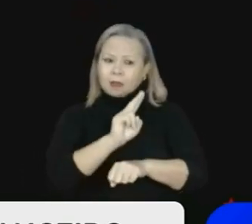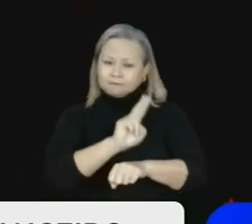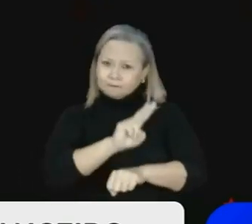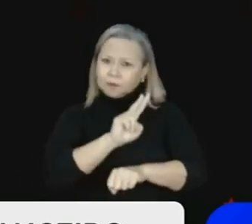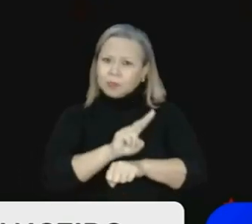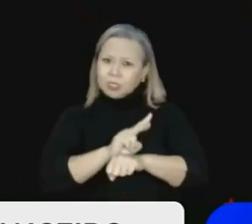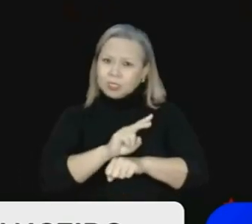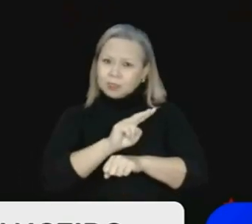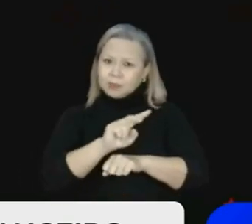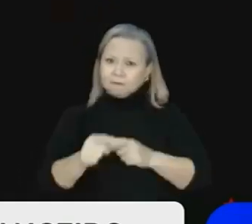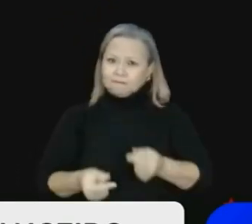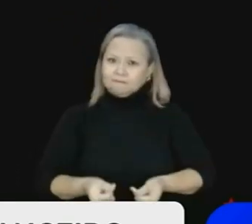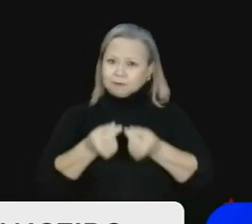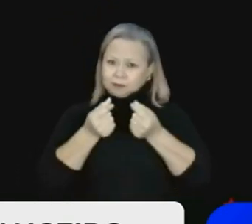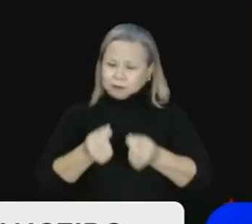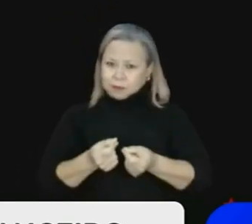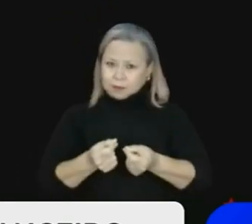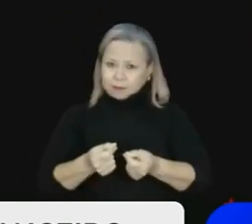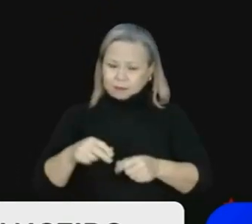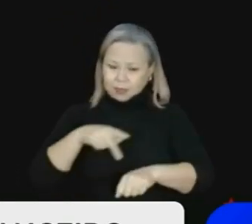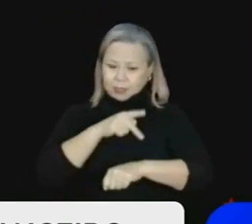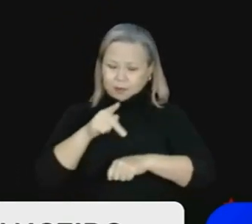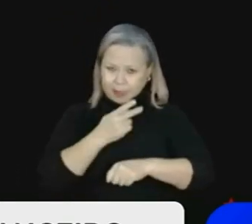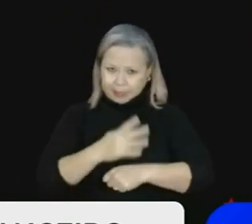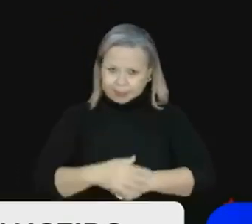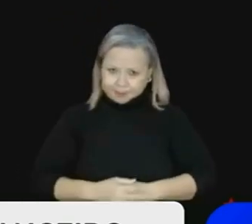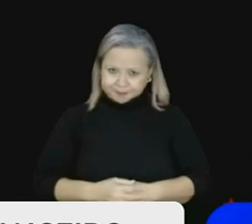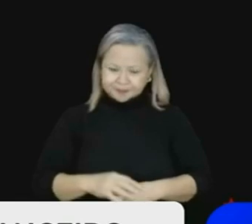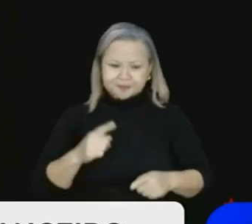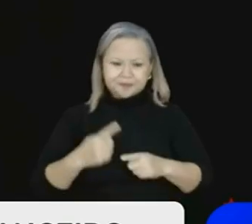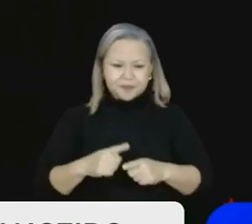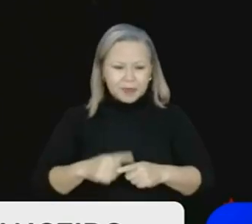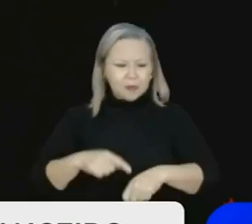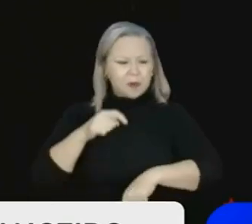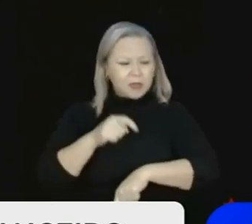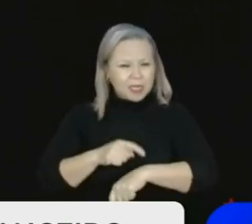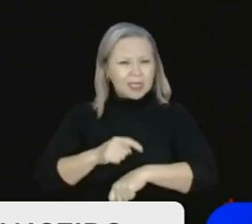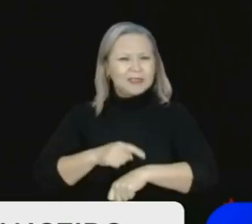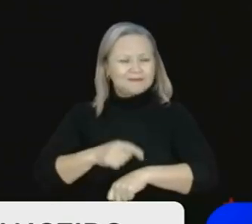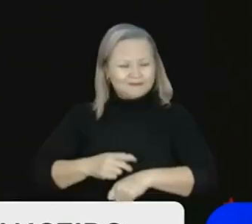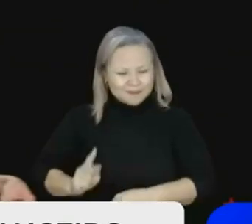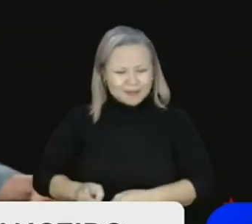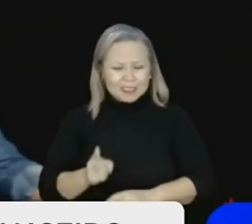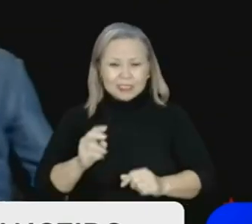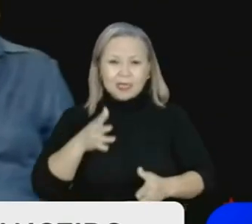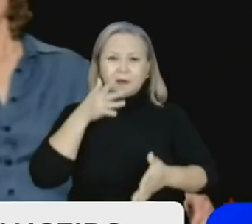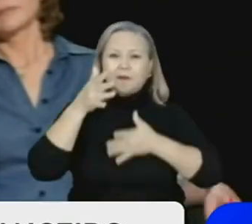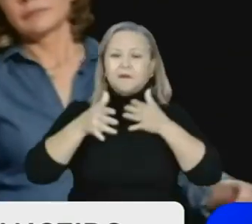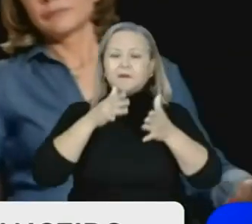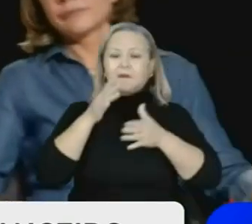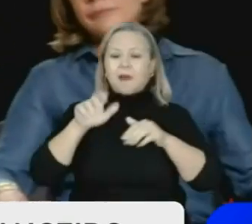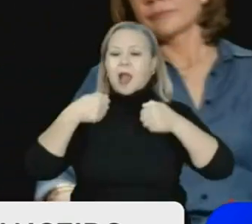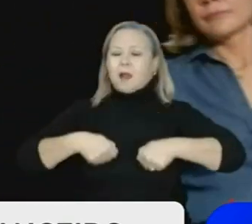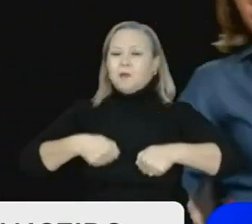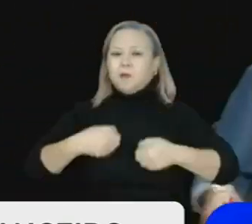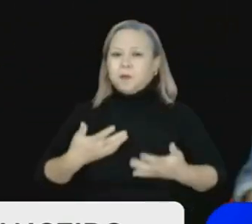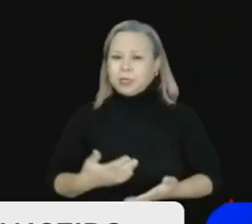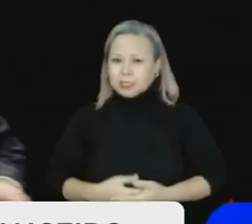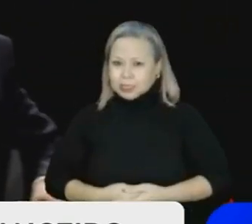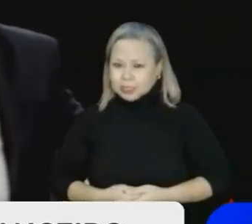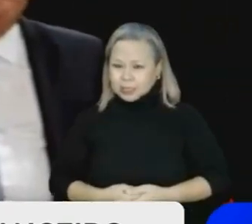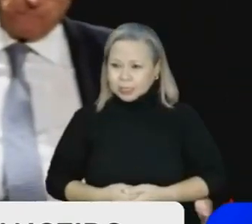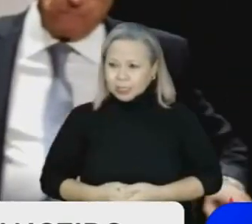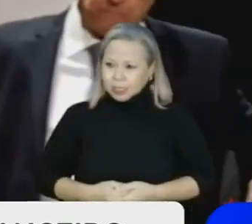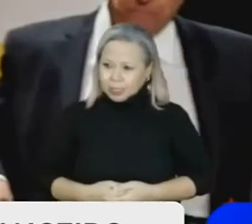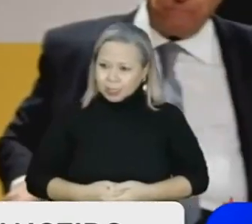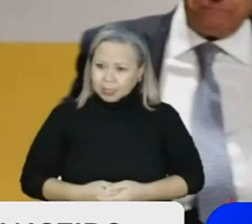vice-presidente veja aqui companheiros que ganharam e que perderam a eleição o fato de ter perdido não significa que seja menor do que quem ganhou